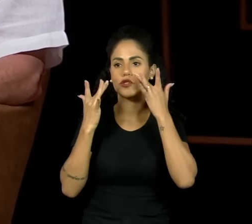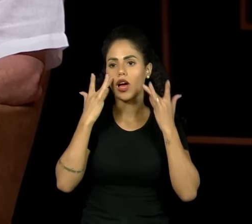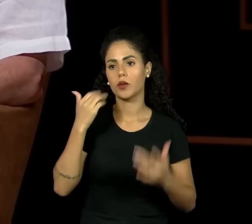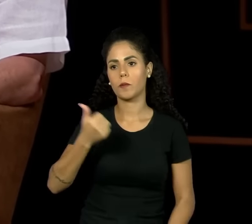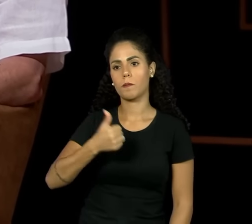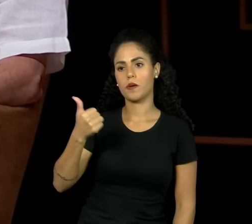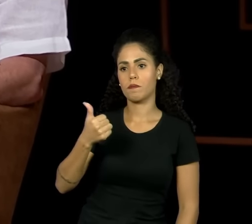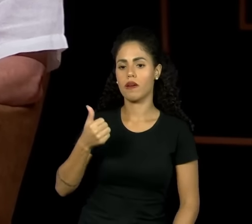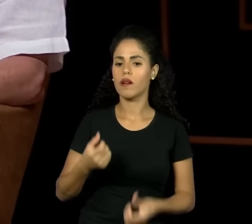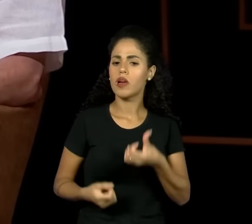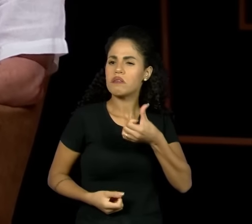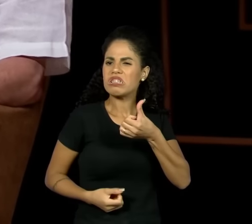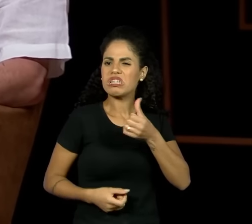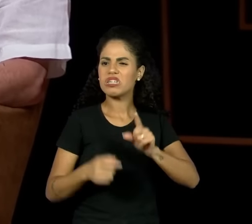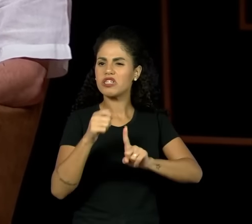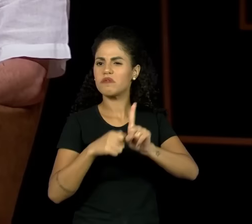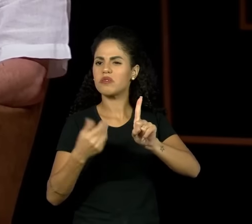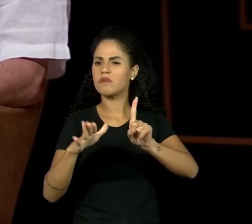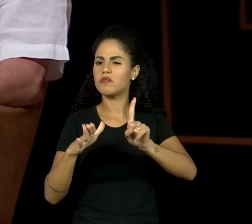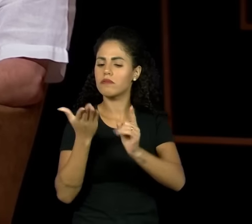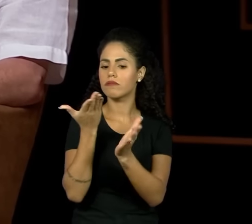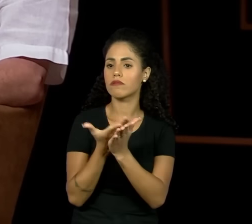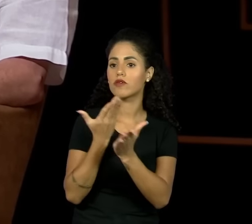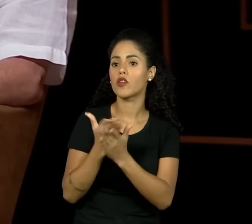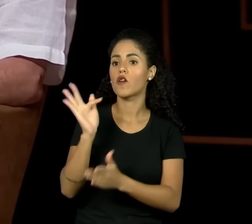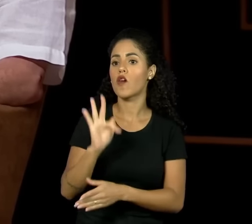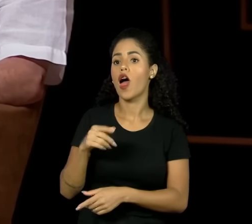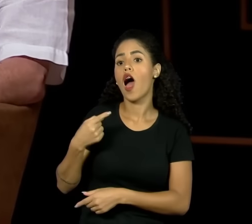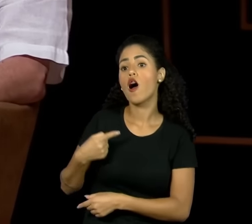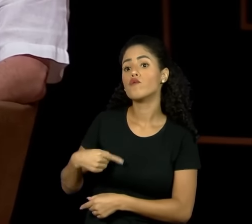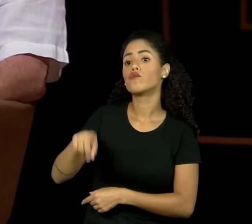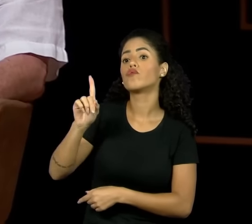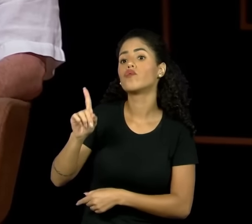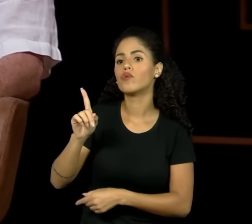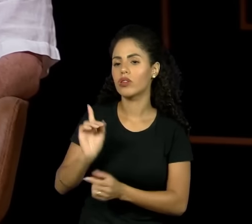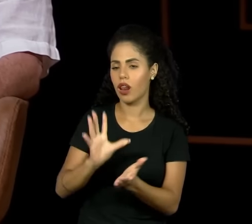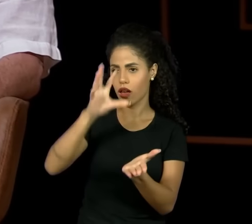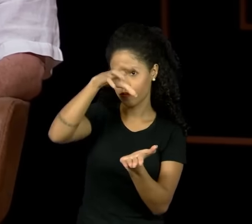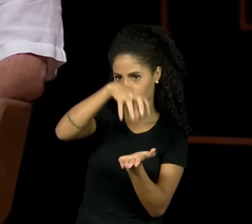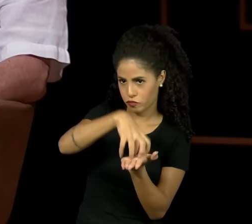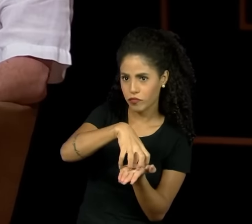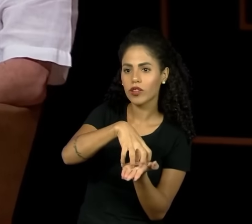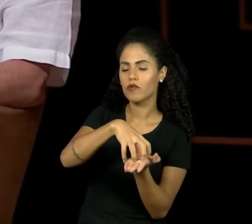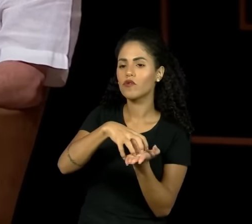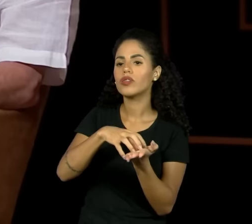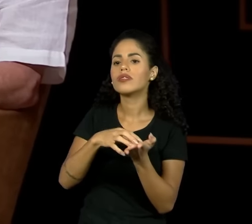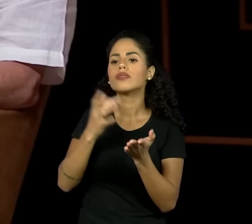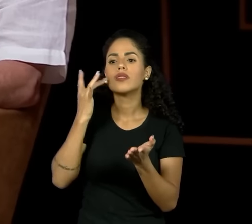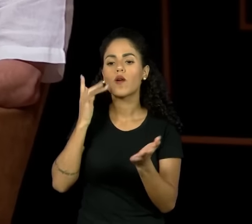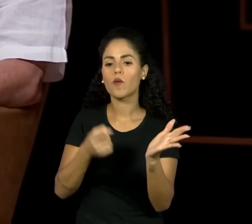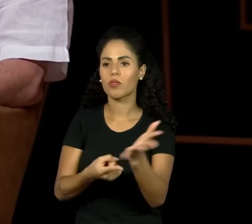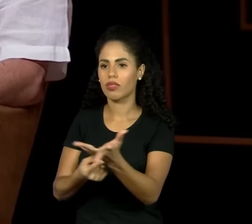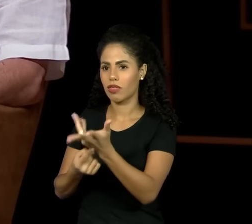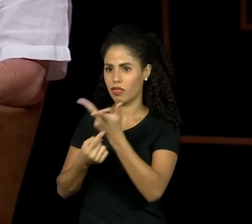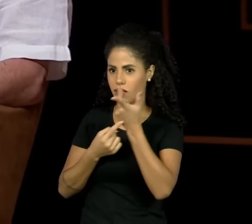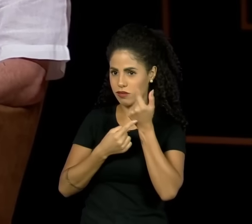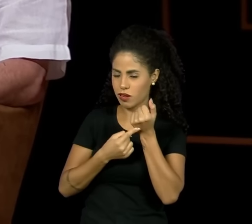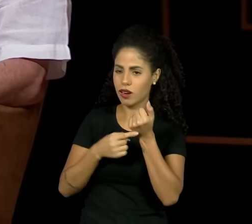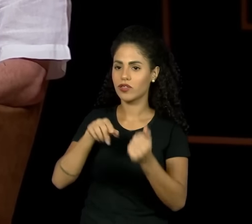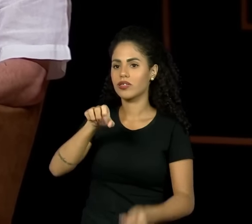se meses na faculdade eu falei Não realmente que eu quero fazer teatro fui pra Fundação das Artes de São Caetano e ali eu